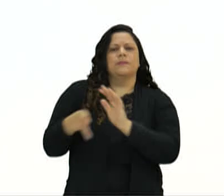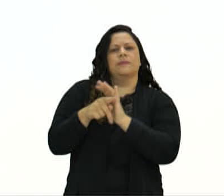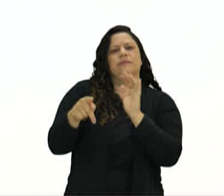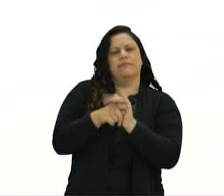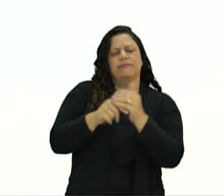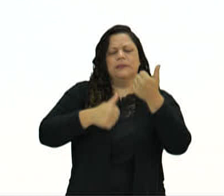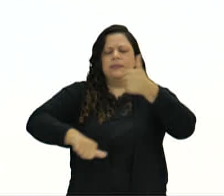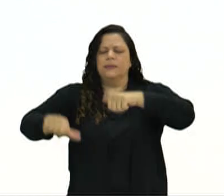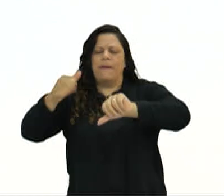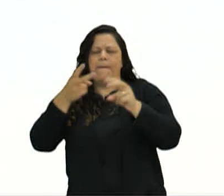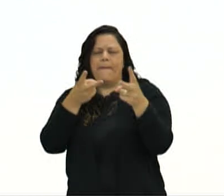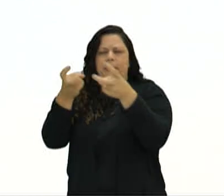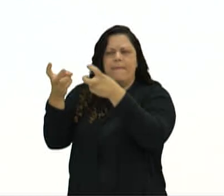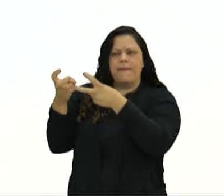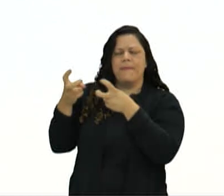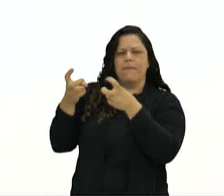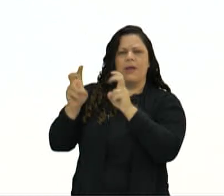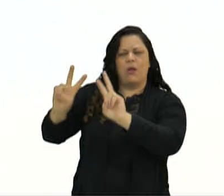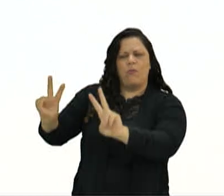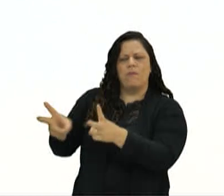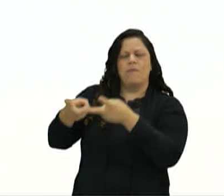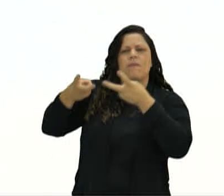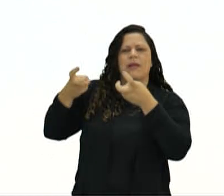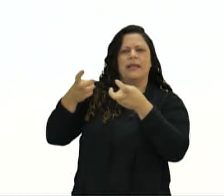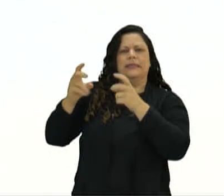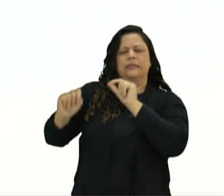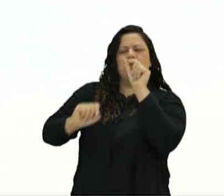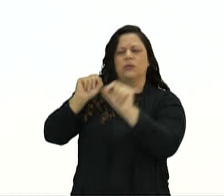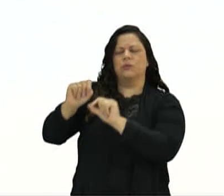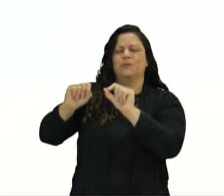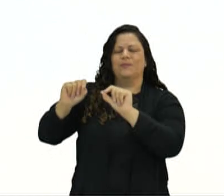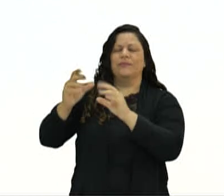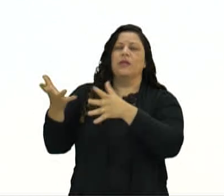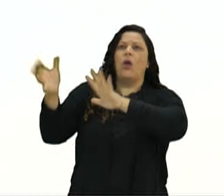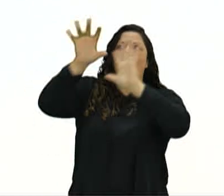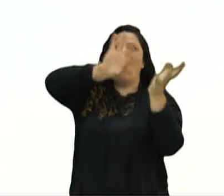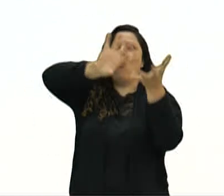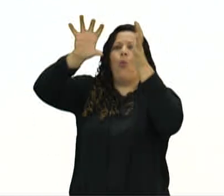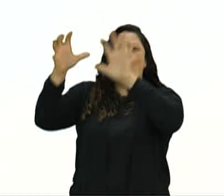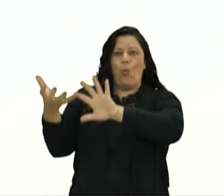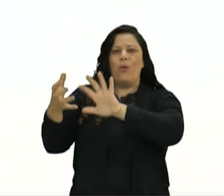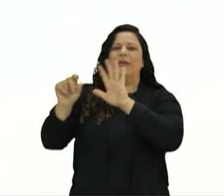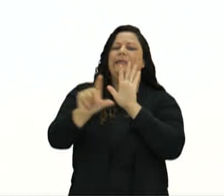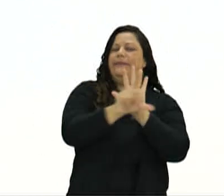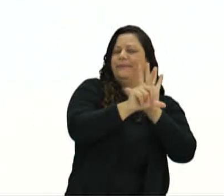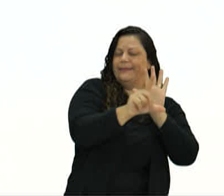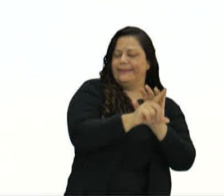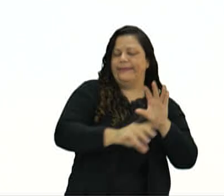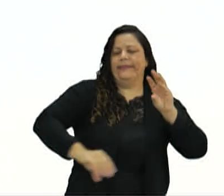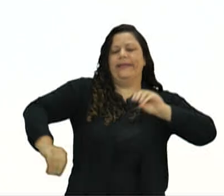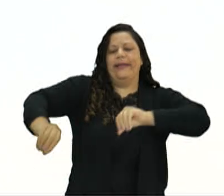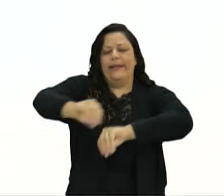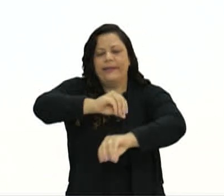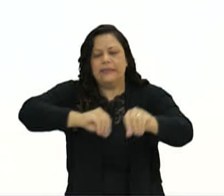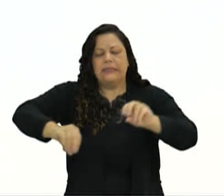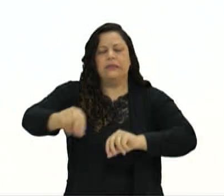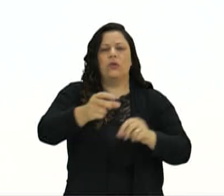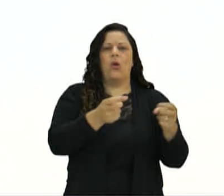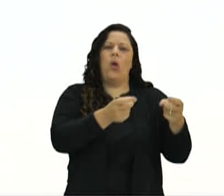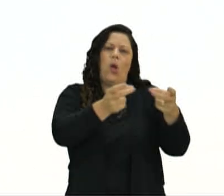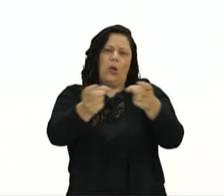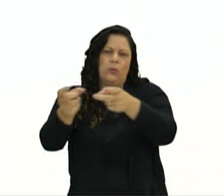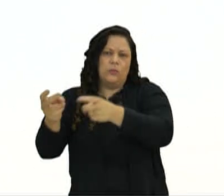O que ele está chamando de contexto? O clima, contexto geográfico, né? Território, comércio,